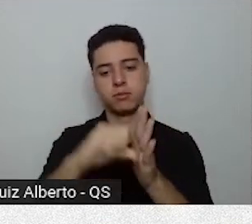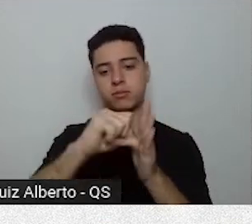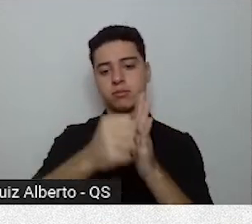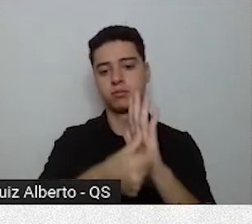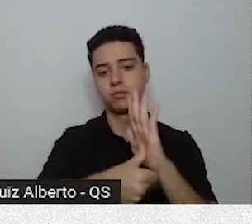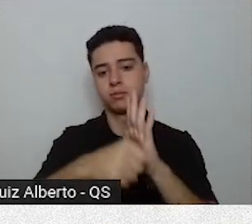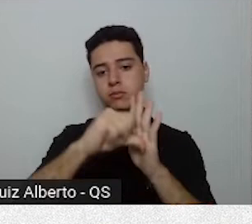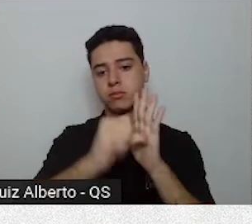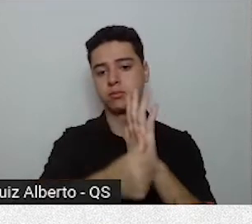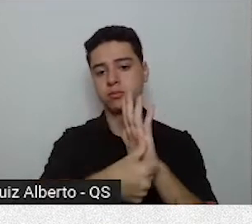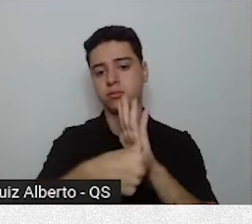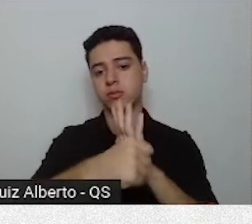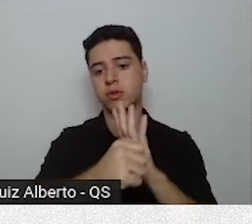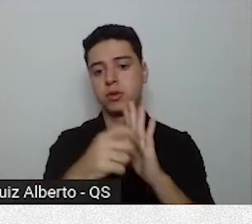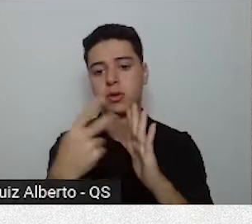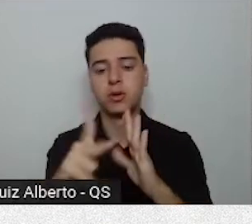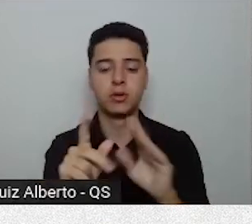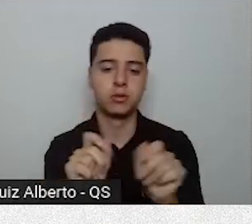essas manchas